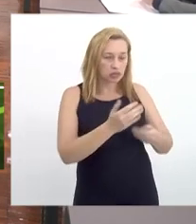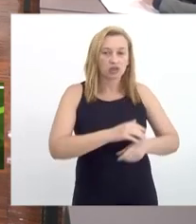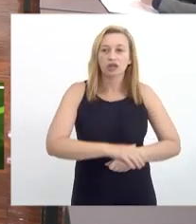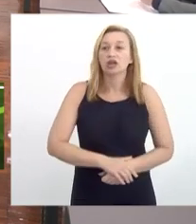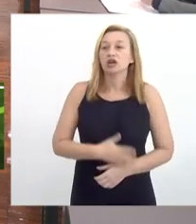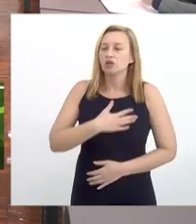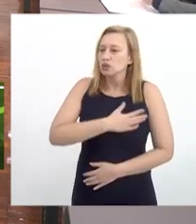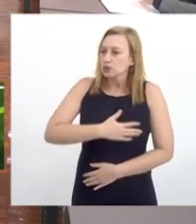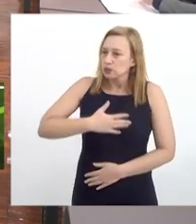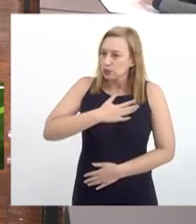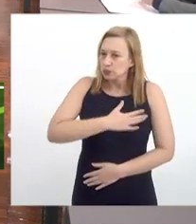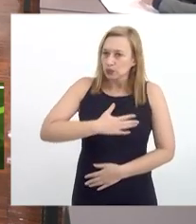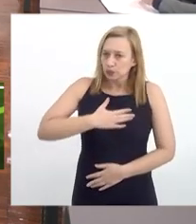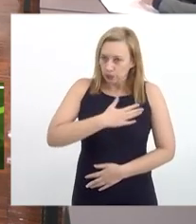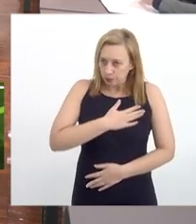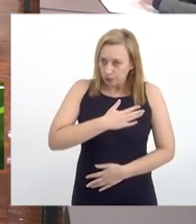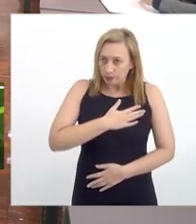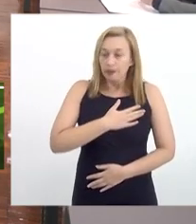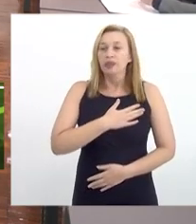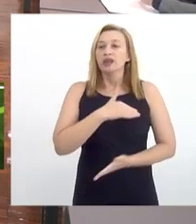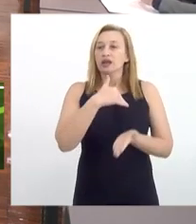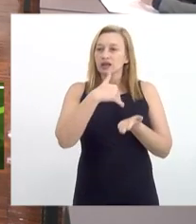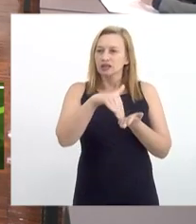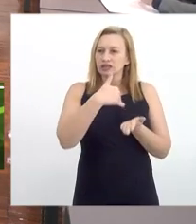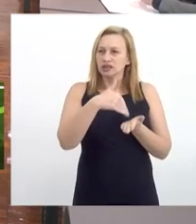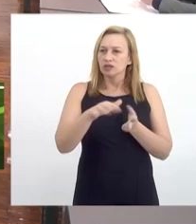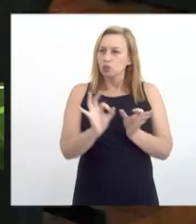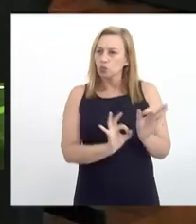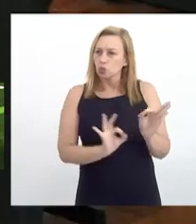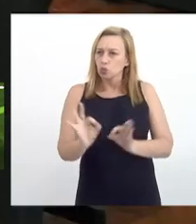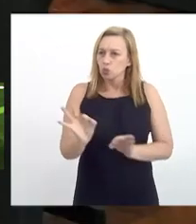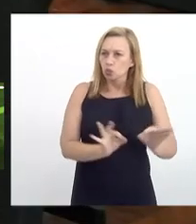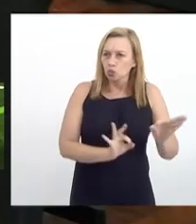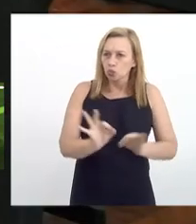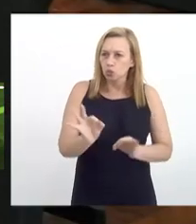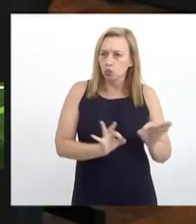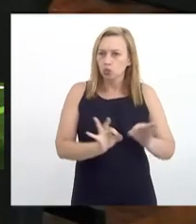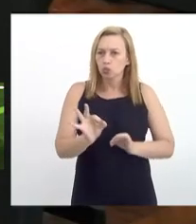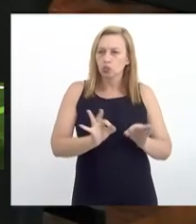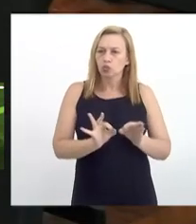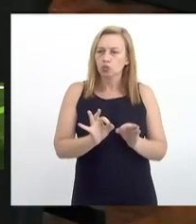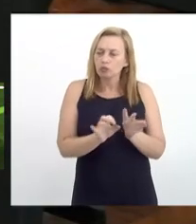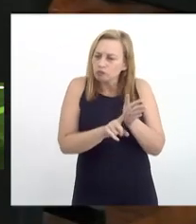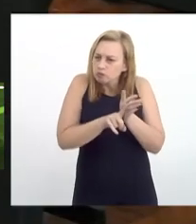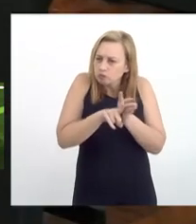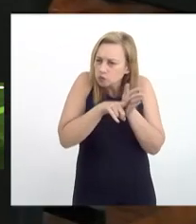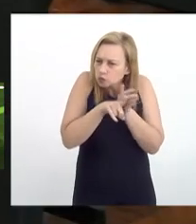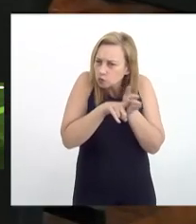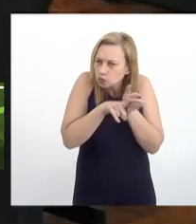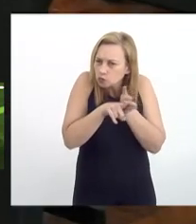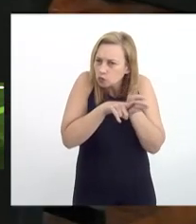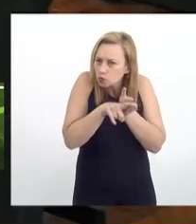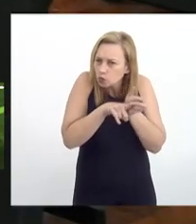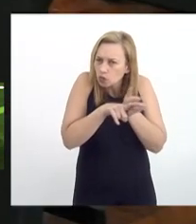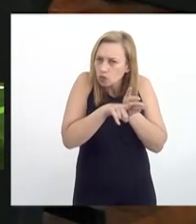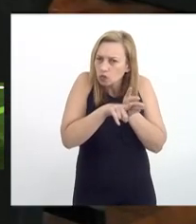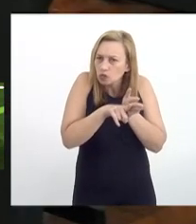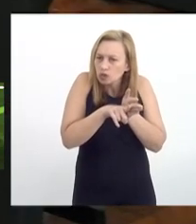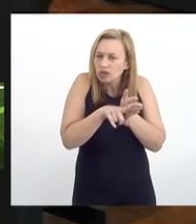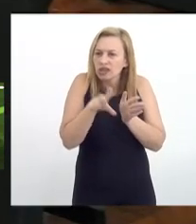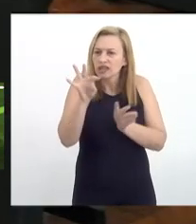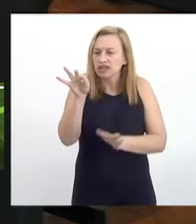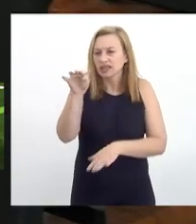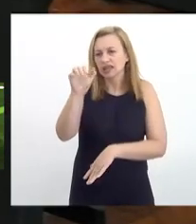que a Secretaria de Planejamento analisasse a tabela